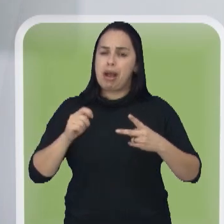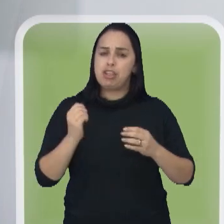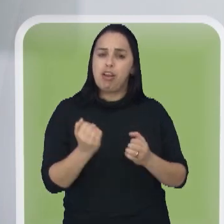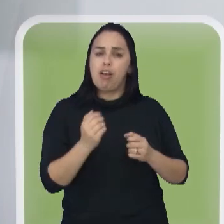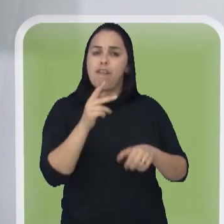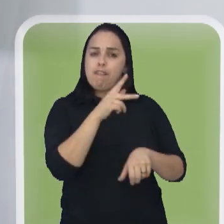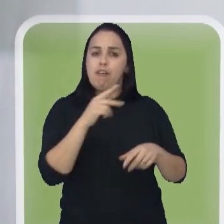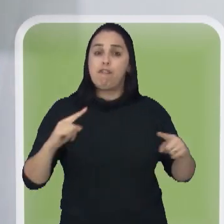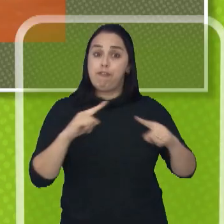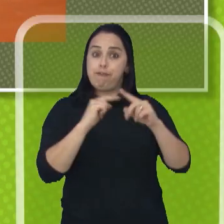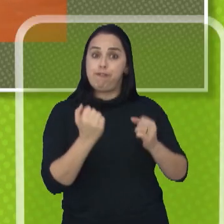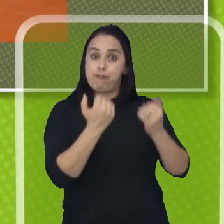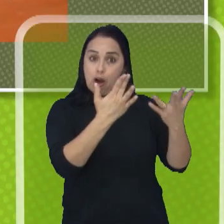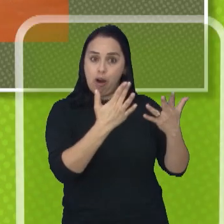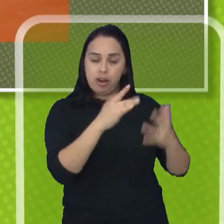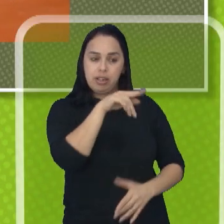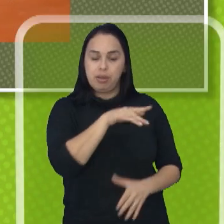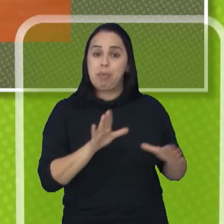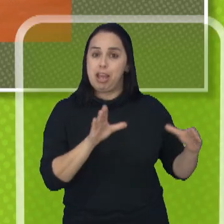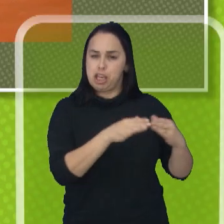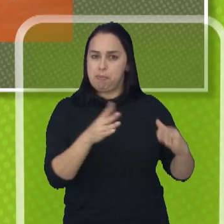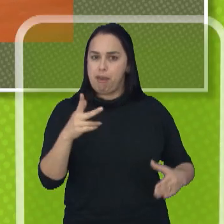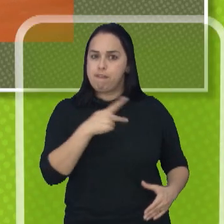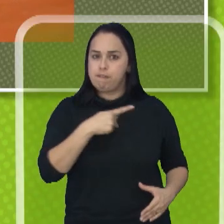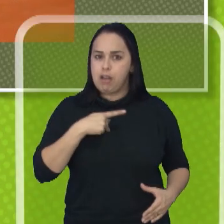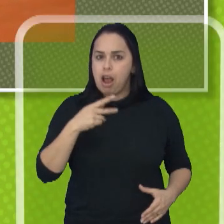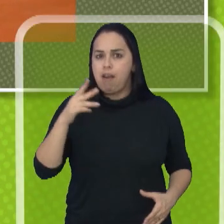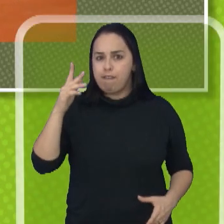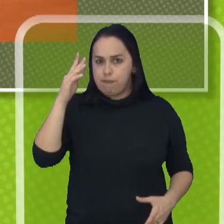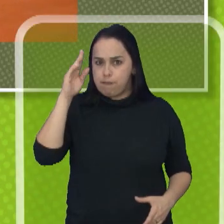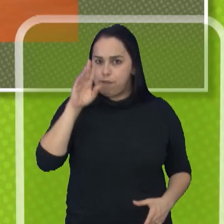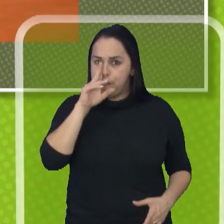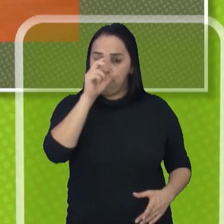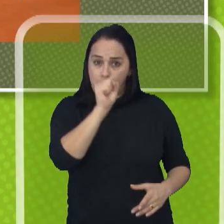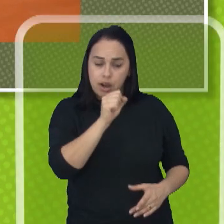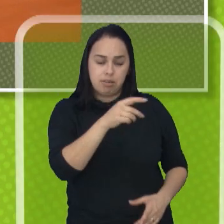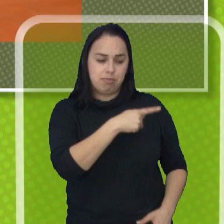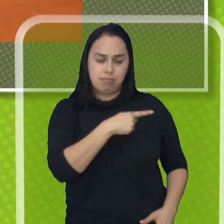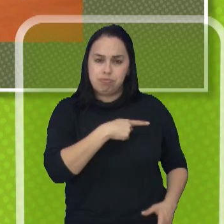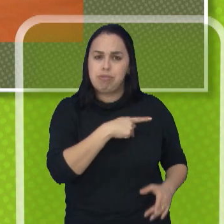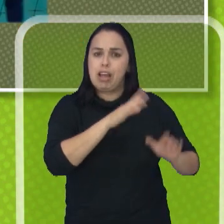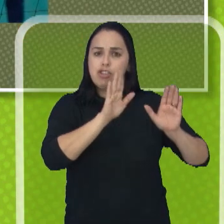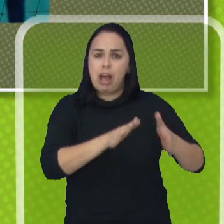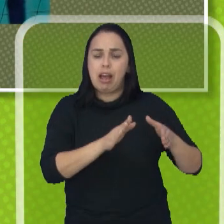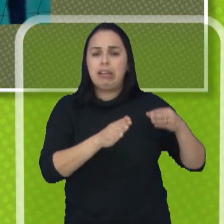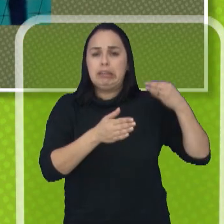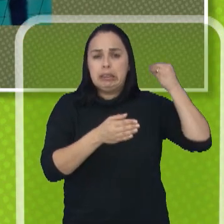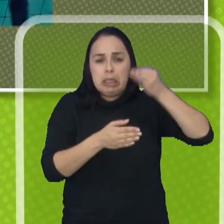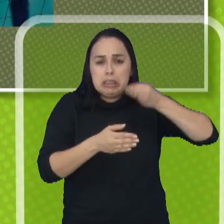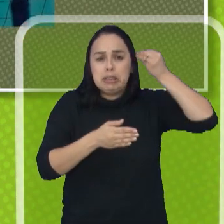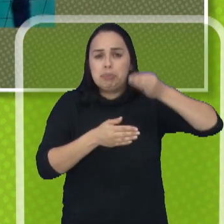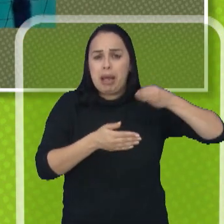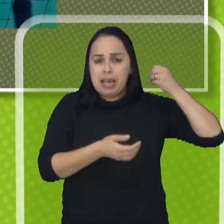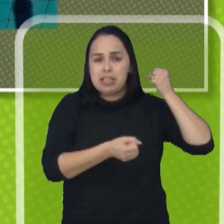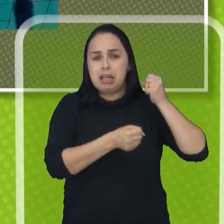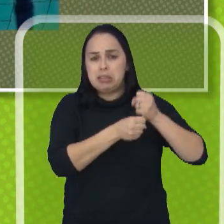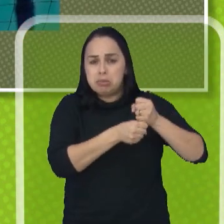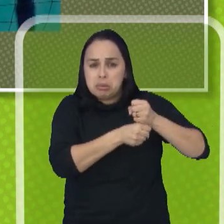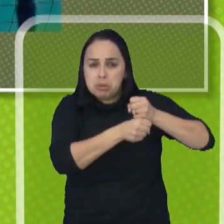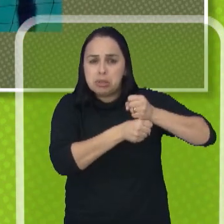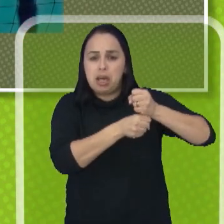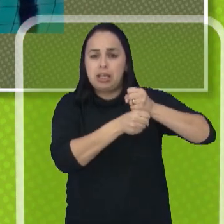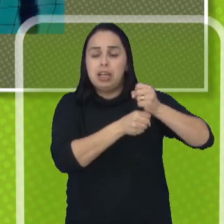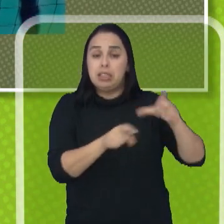uma equipe fortíssima, que é o Cruzeiro, que a gente sempre fala assim, né, aqui, né, que o Cruzeiro é uma equipe já que vem de anos aí